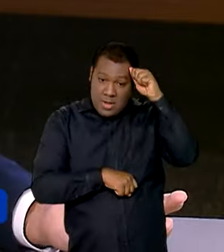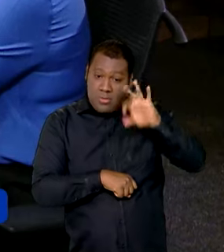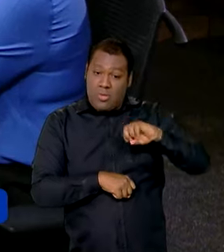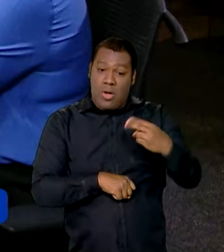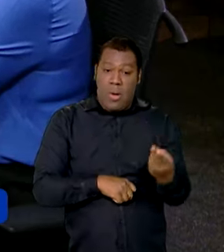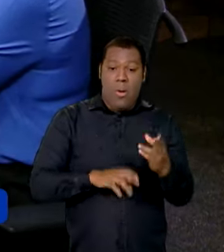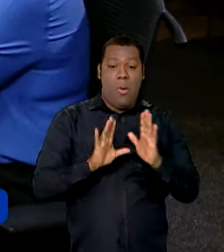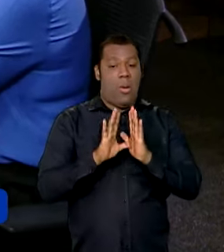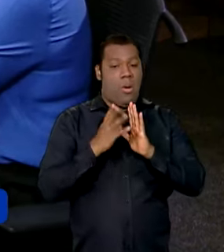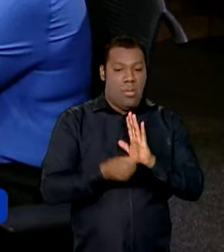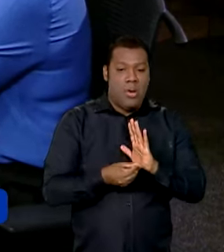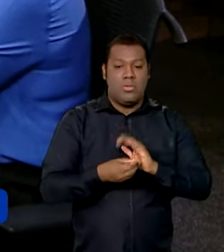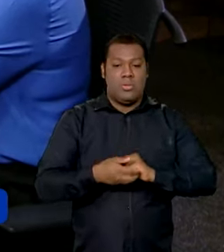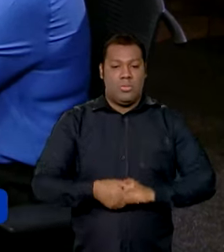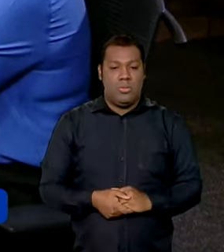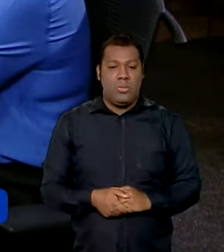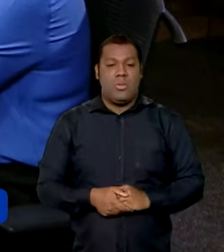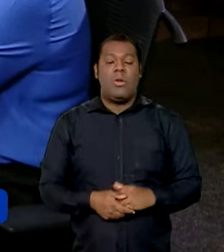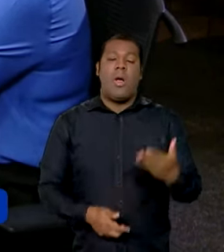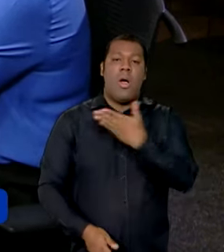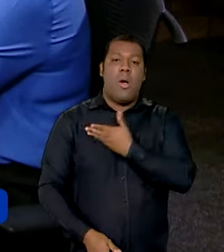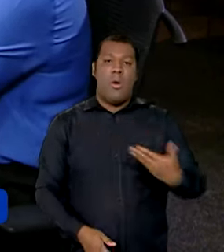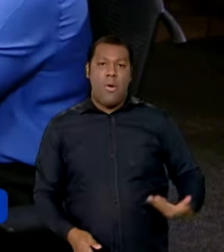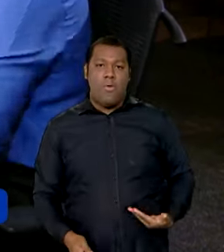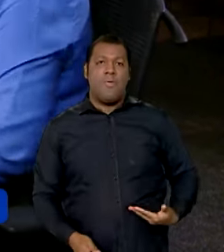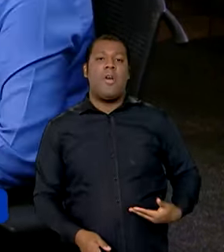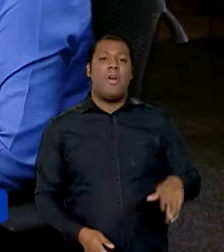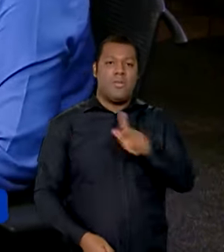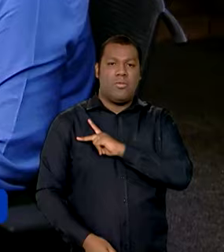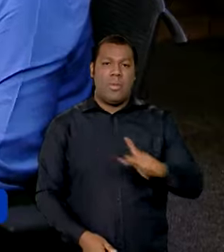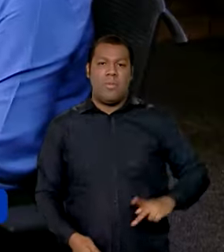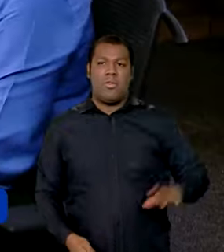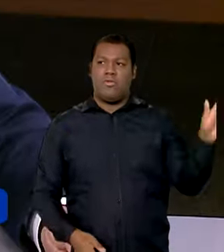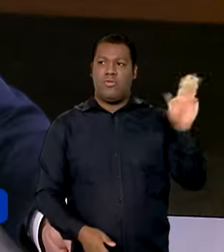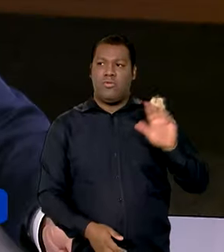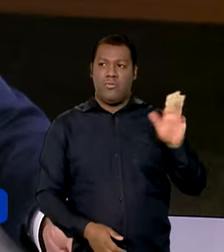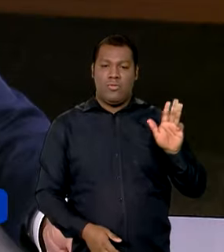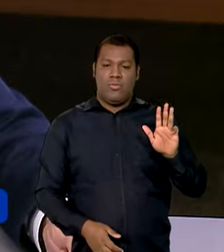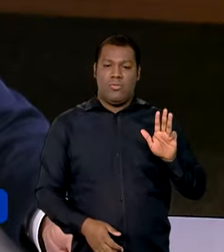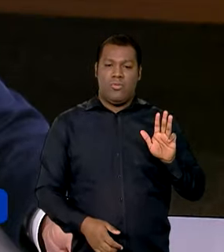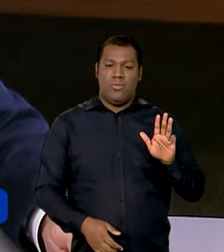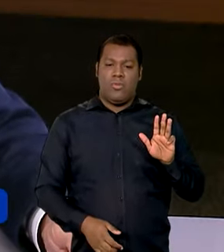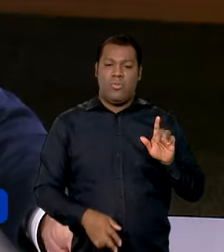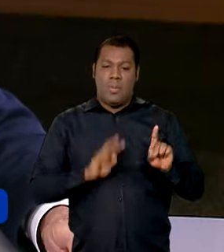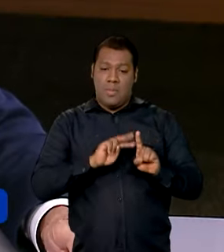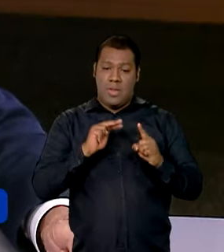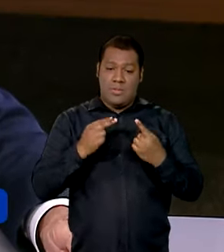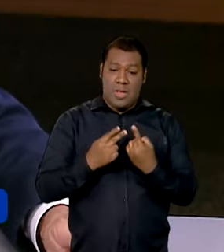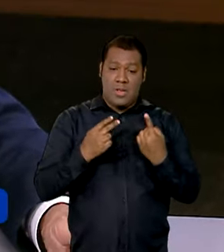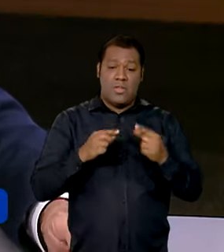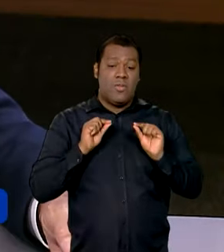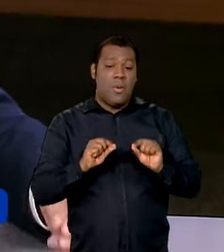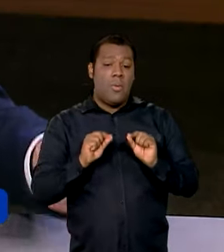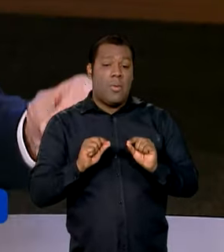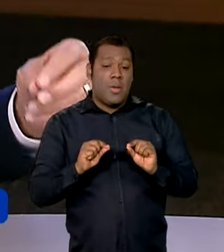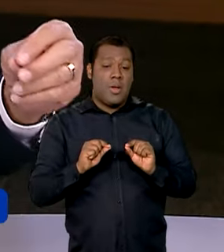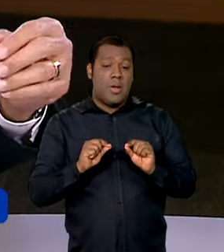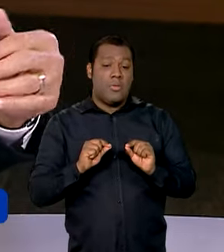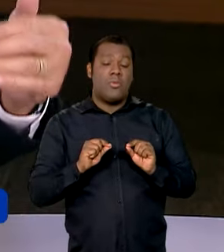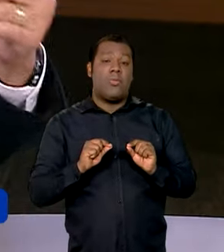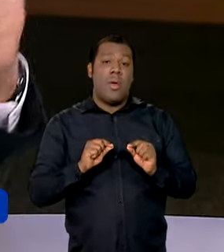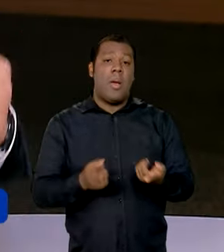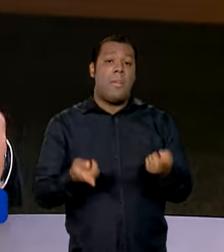essas empresas então o o governo do presidente Lula enxerga isso pactua isso com os governos